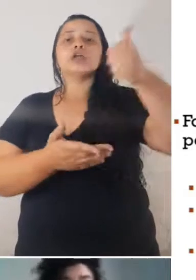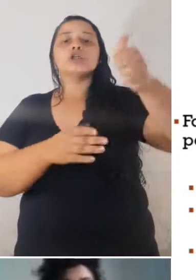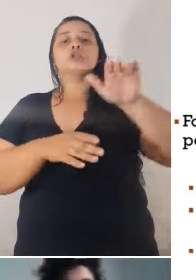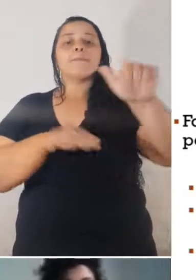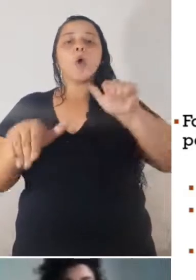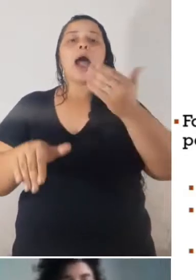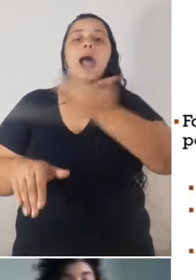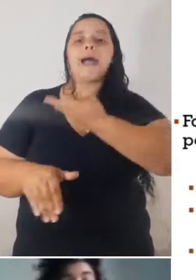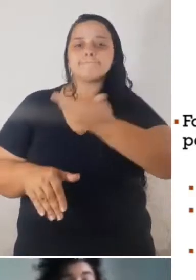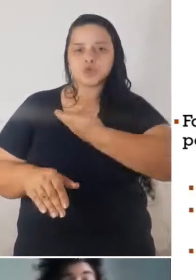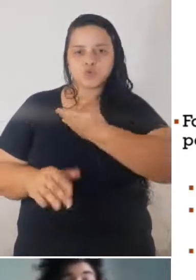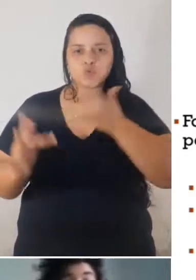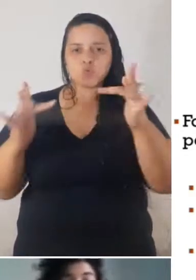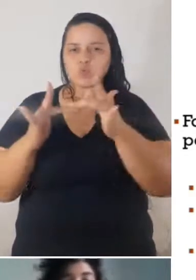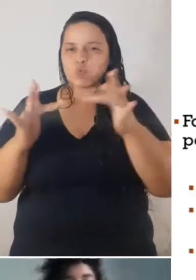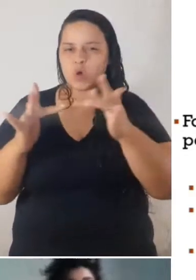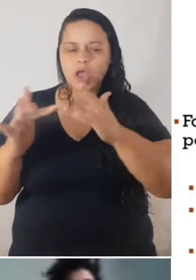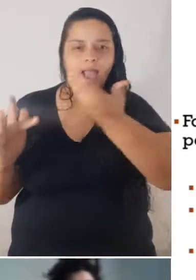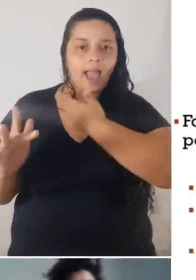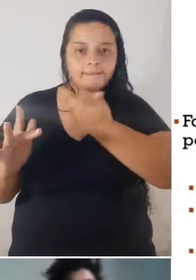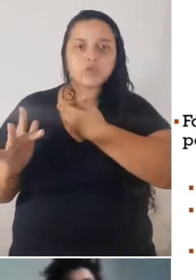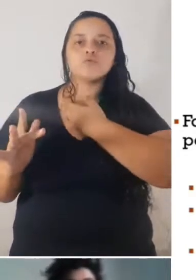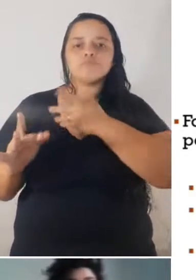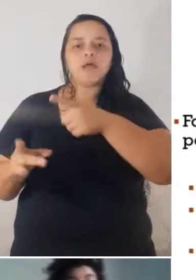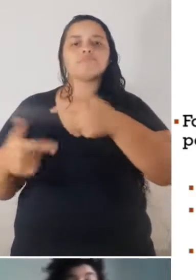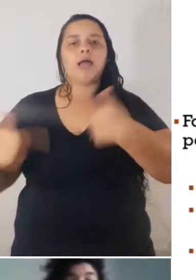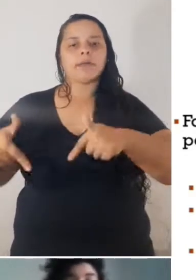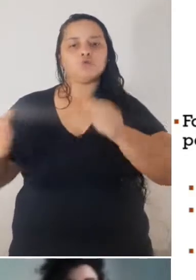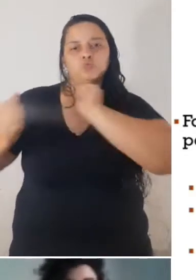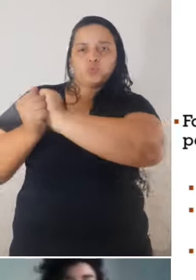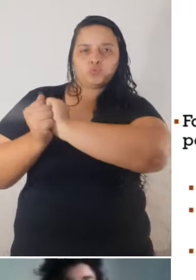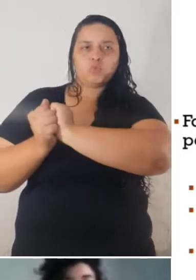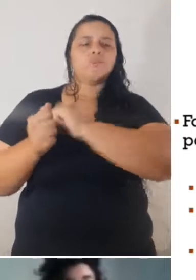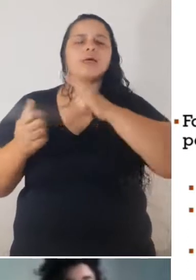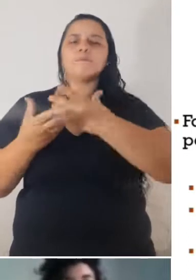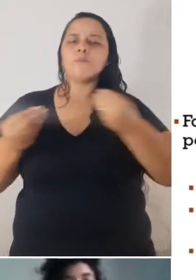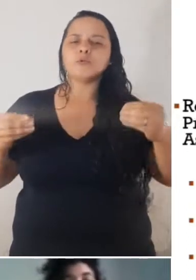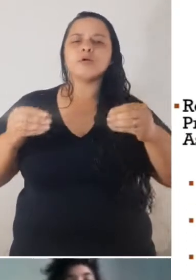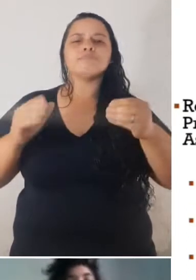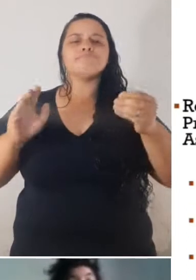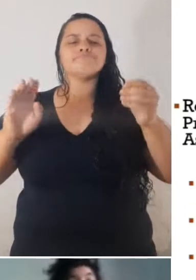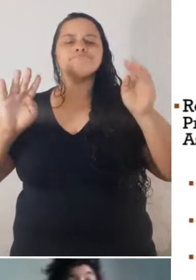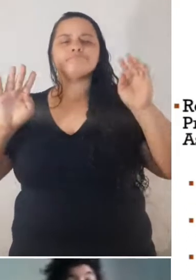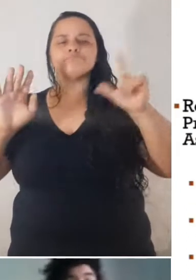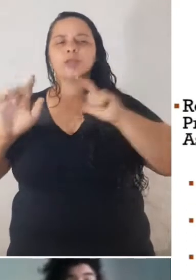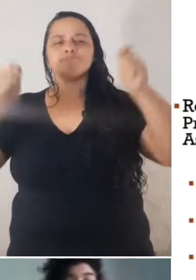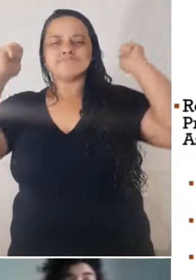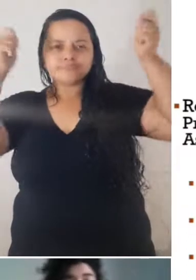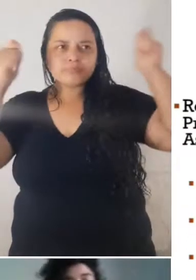sua confiança. Acontece que esse período também ficou marcado por intensas mobilizações. A